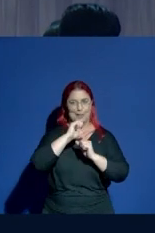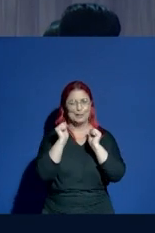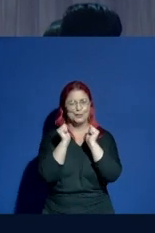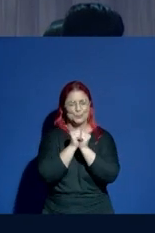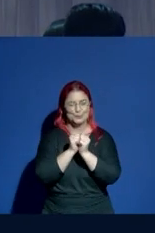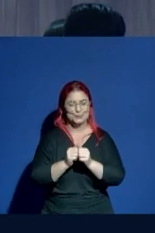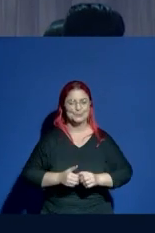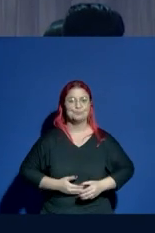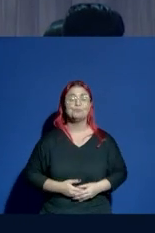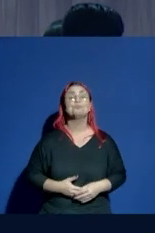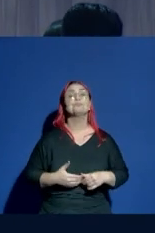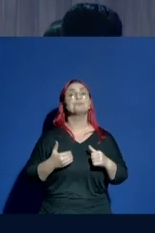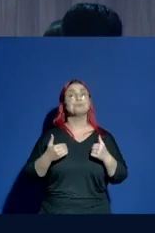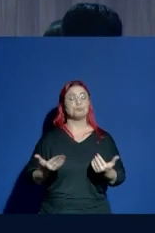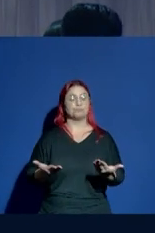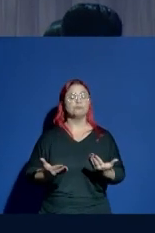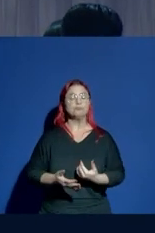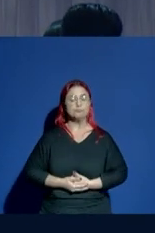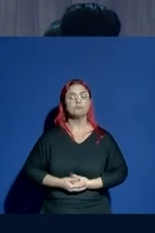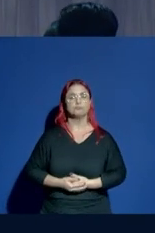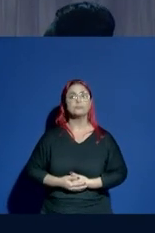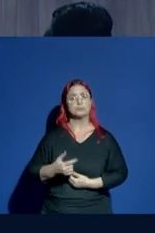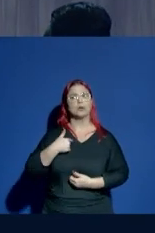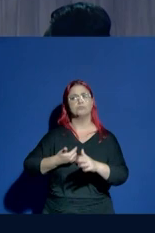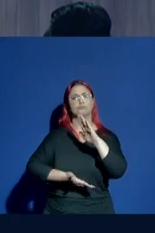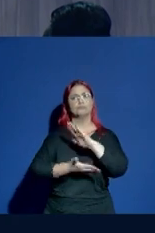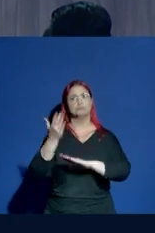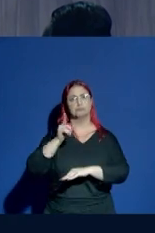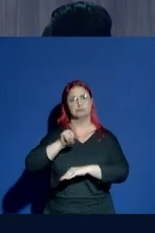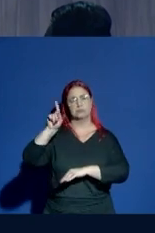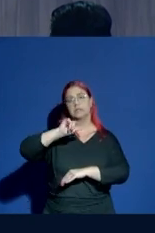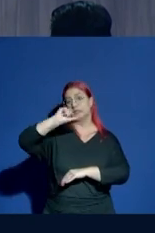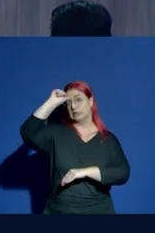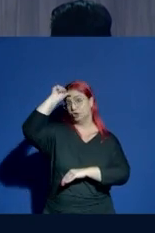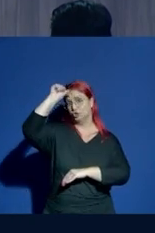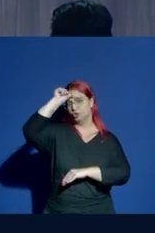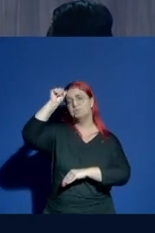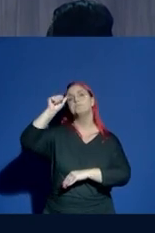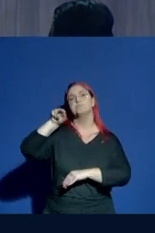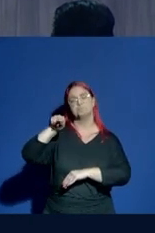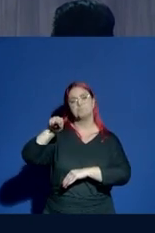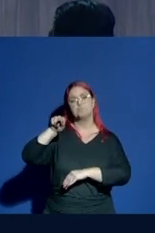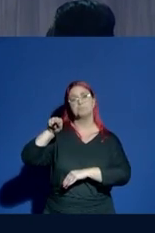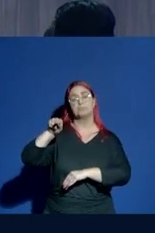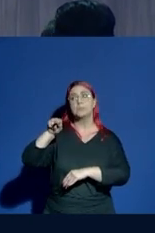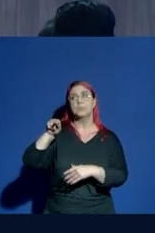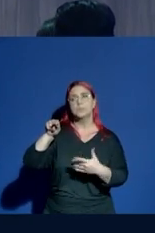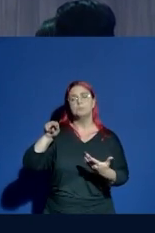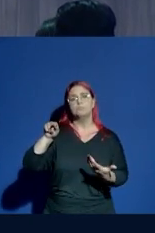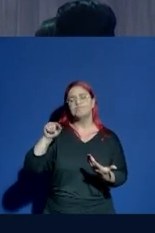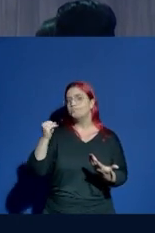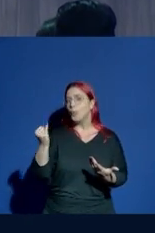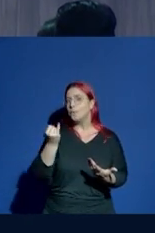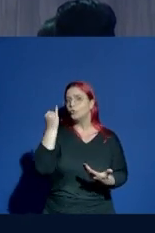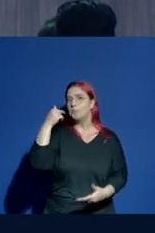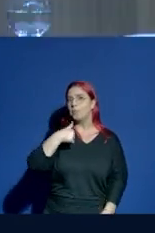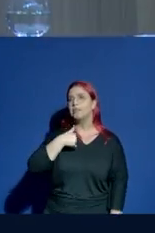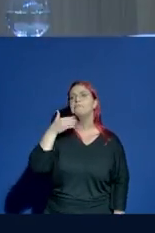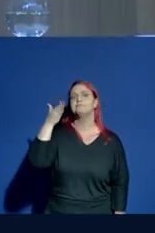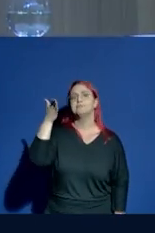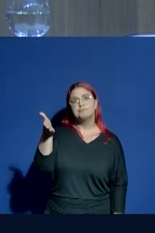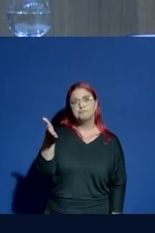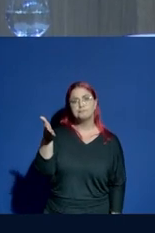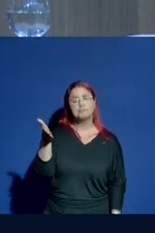mas é isso nós tivemos realmente lá na Índia e lá foi primeiro foi muito importante a nossa ida lá